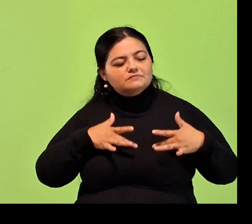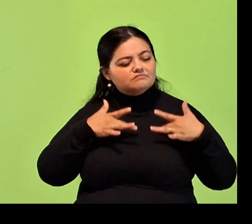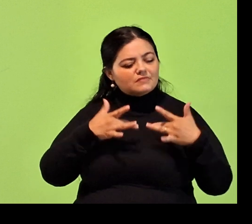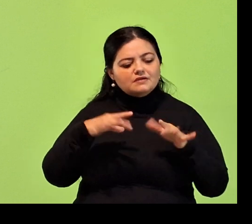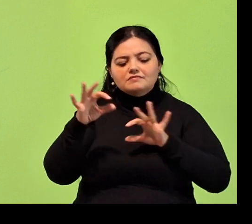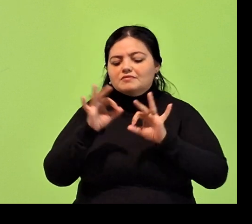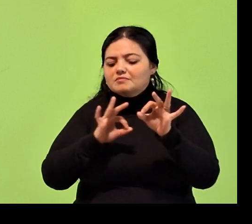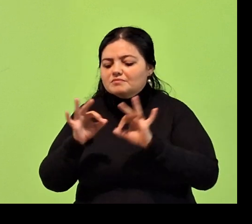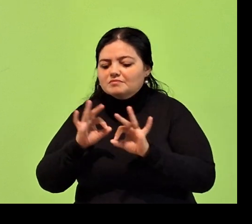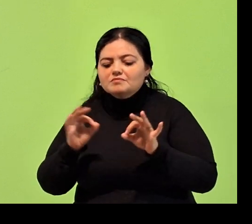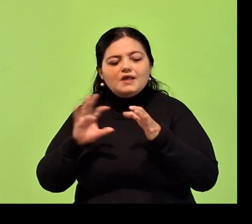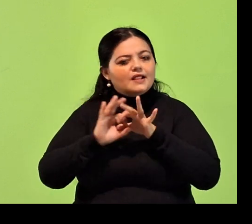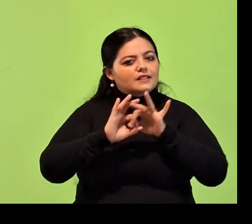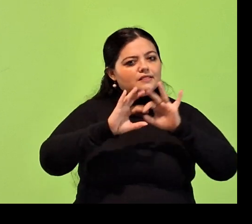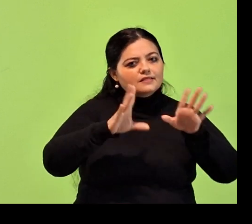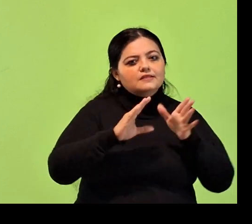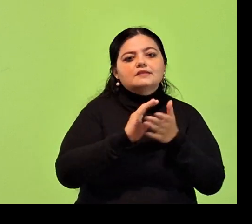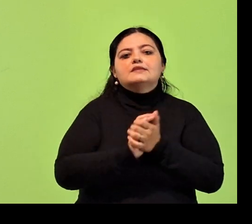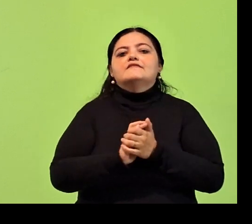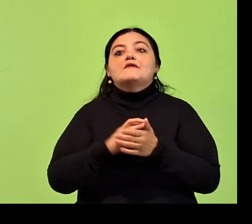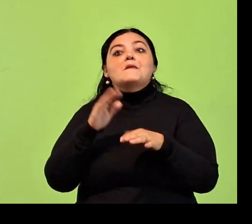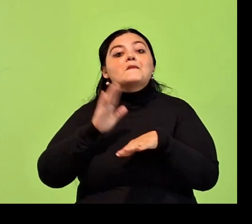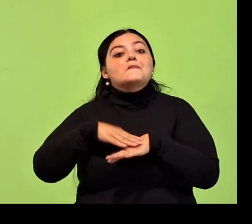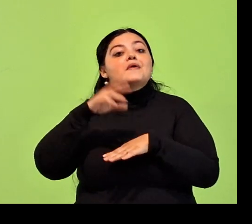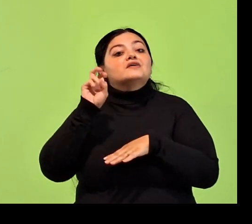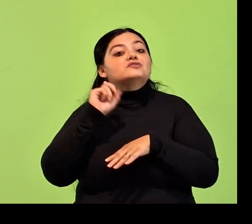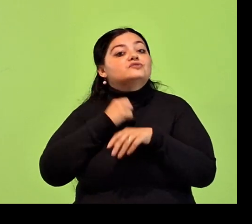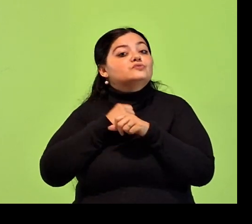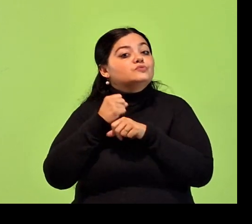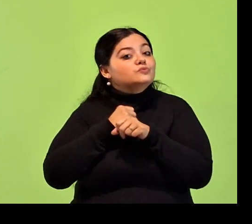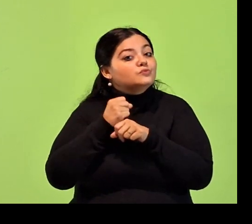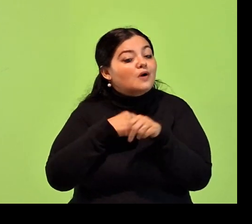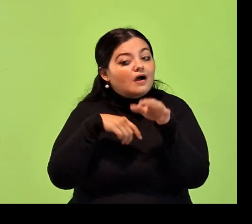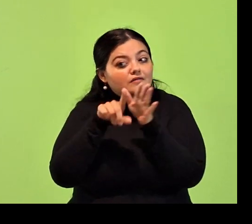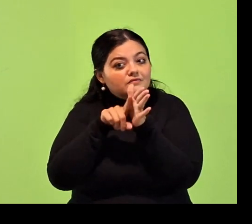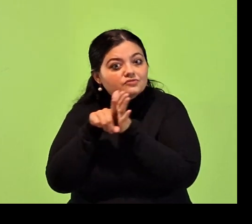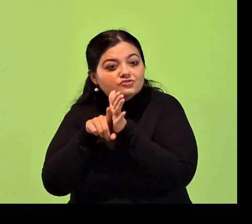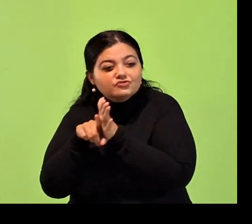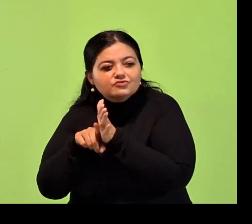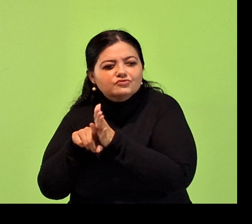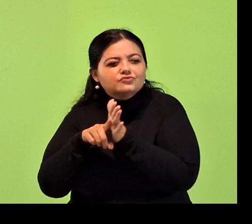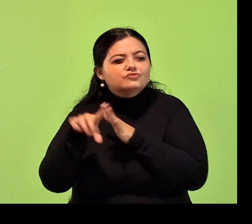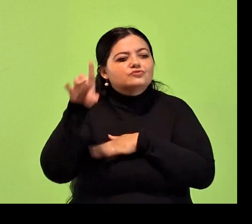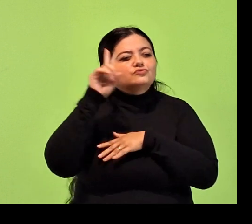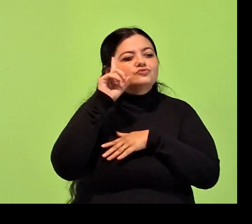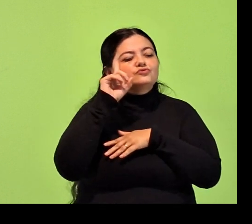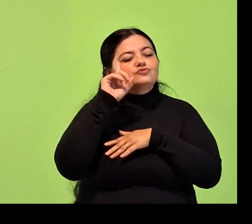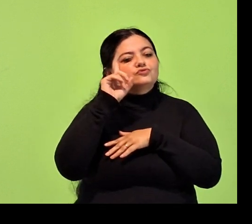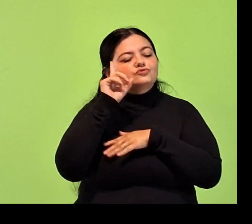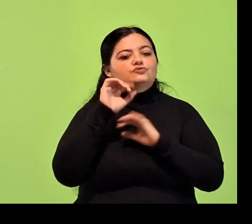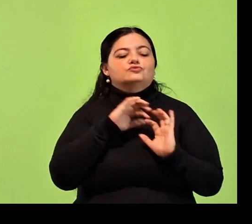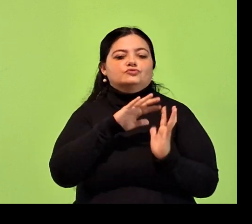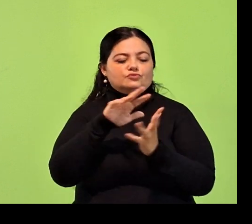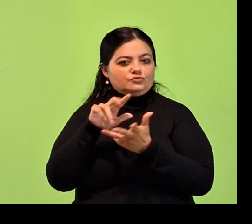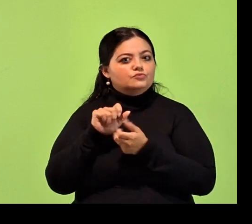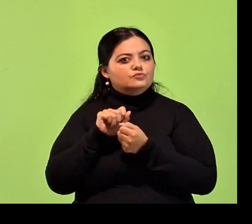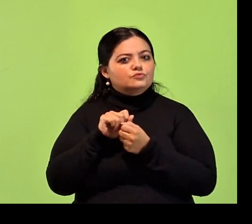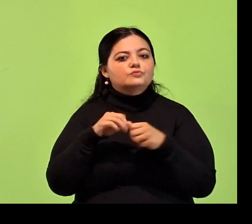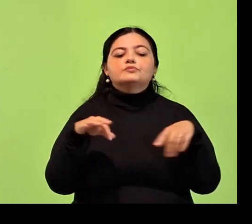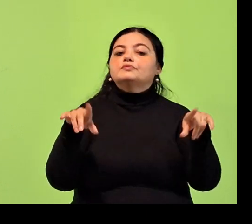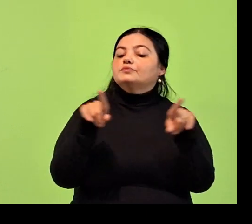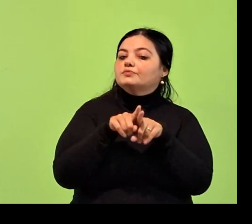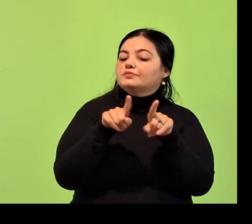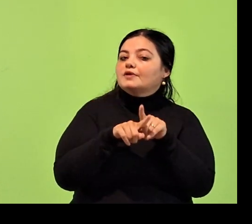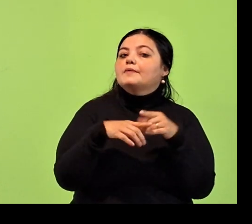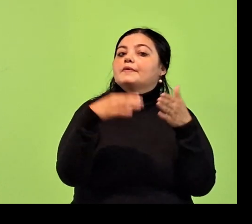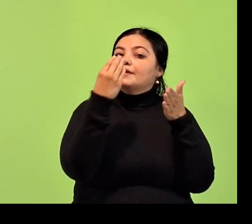e disponibilizou esse material de mais de 5 anos de investigação diária para o mundo. Eu também